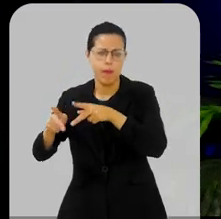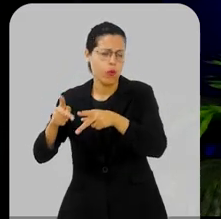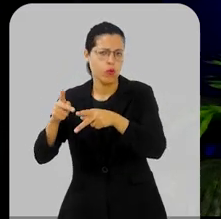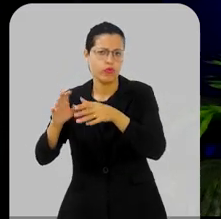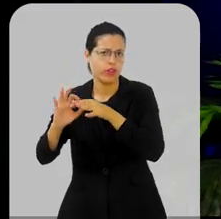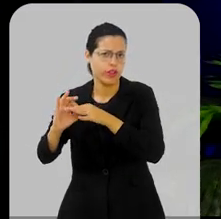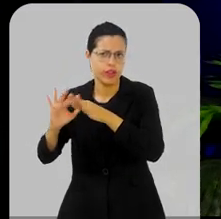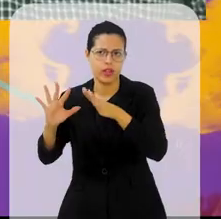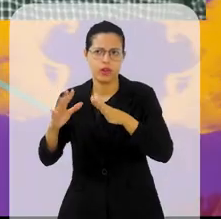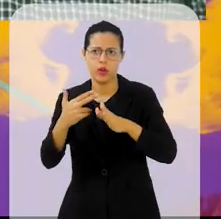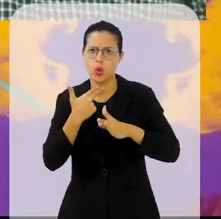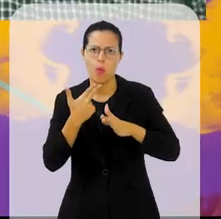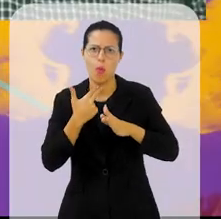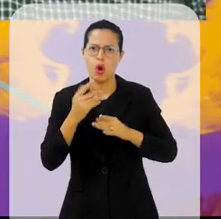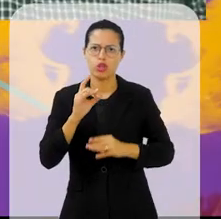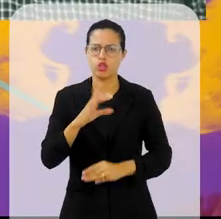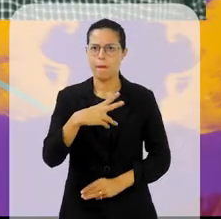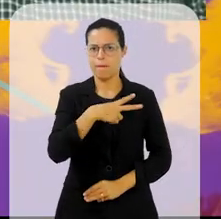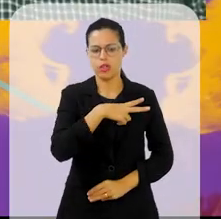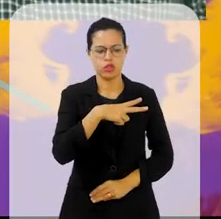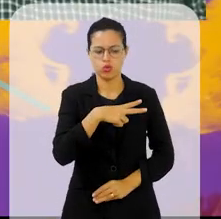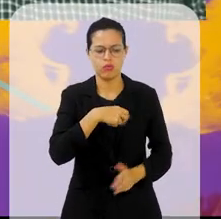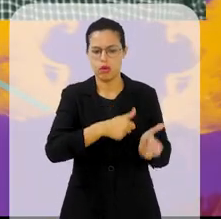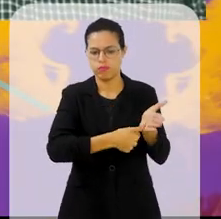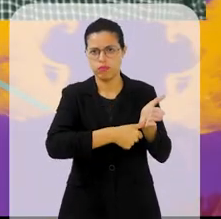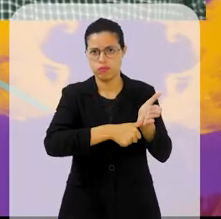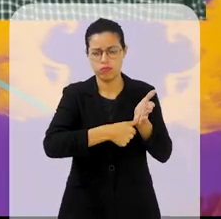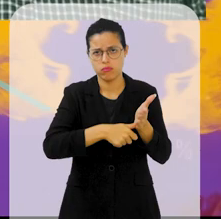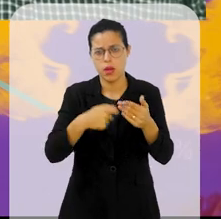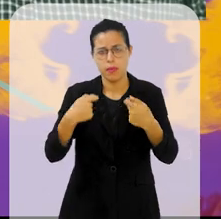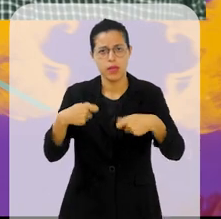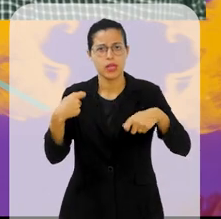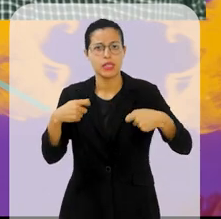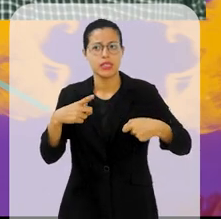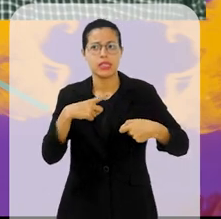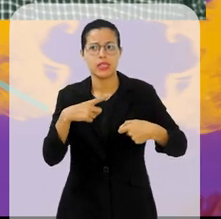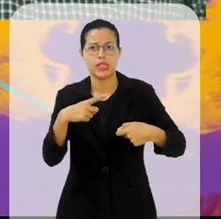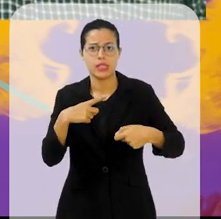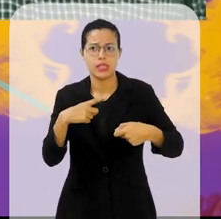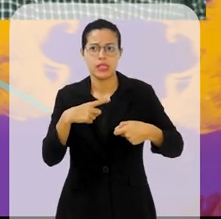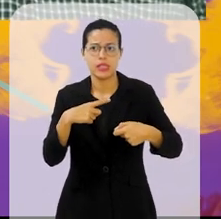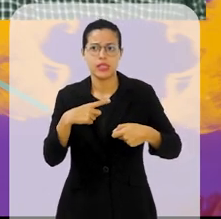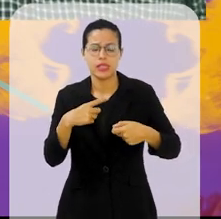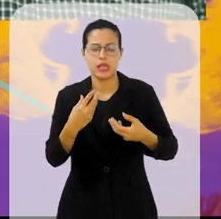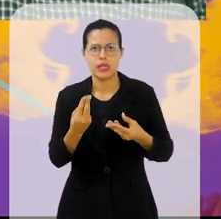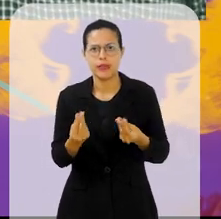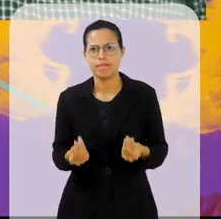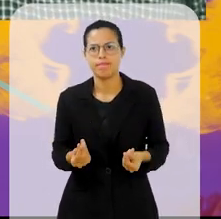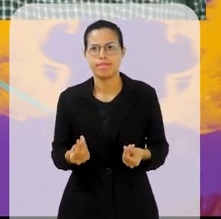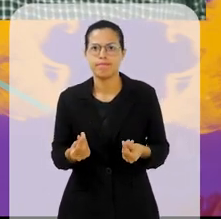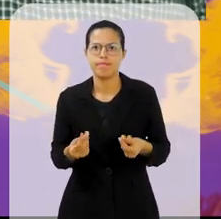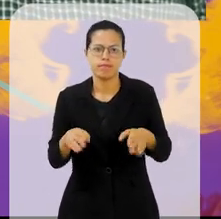povo. Não pode ser de exclusividade de um lado só, tem que haver uma certa